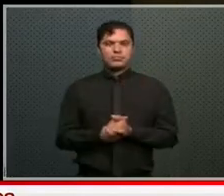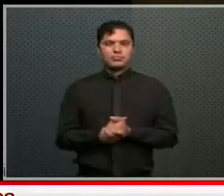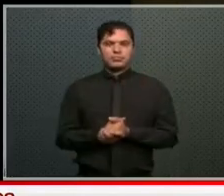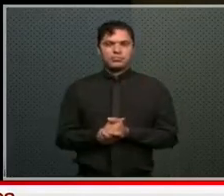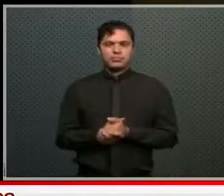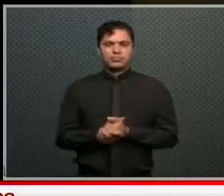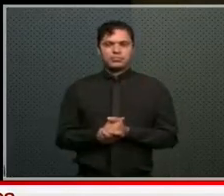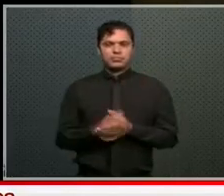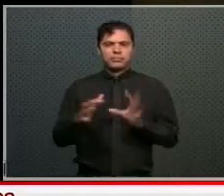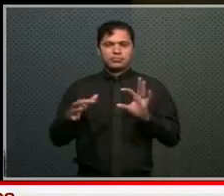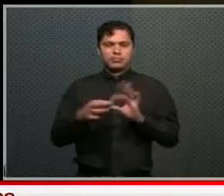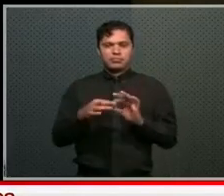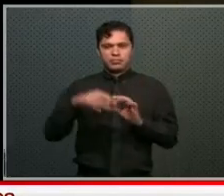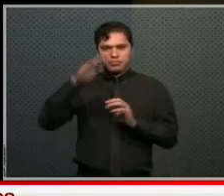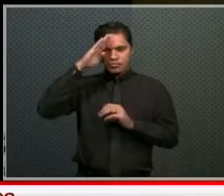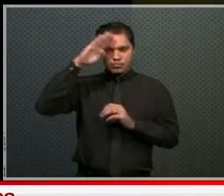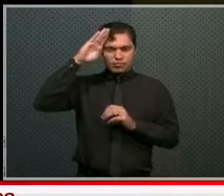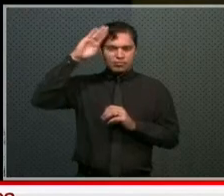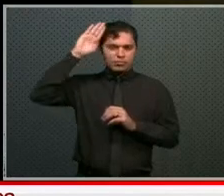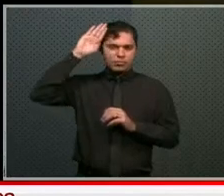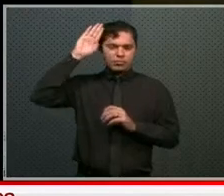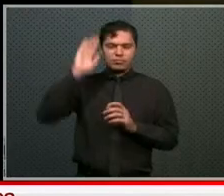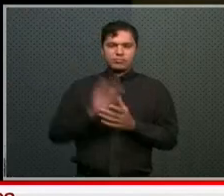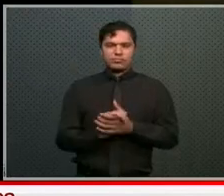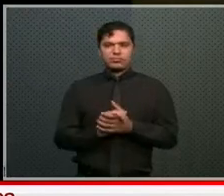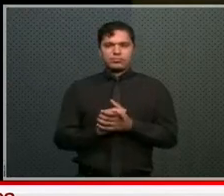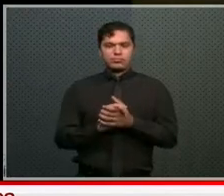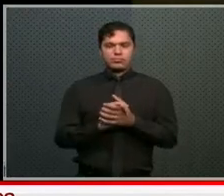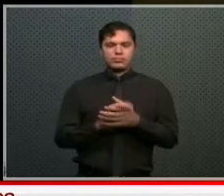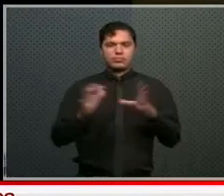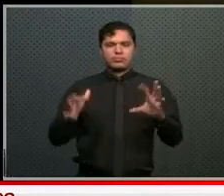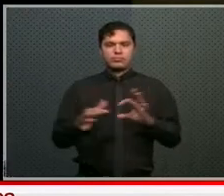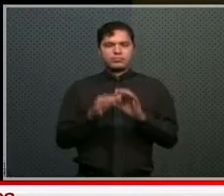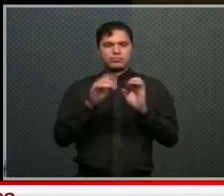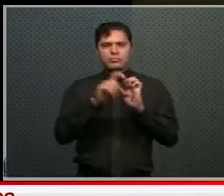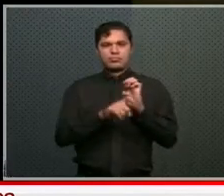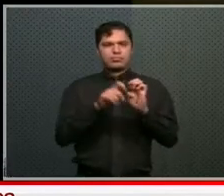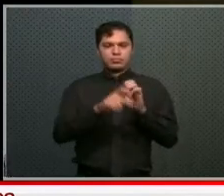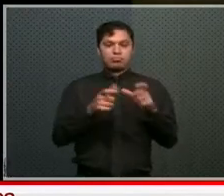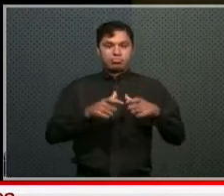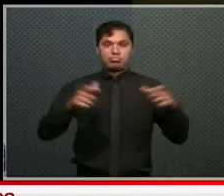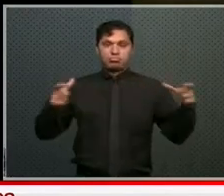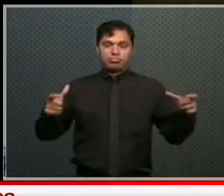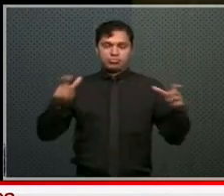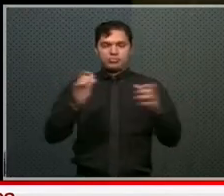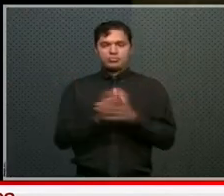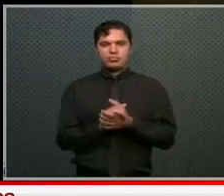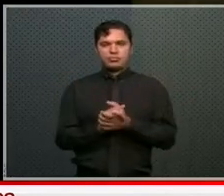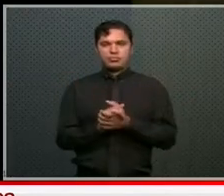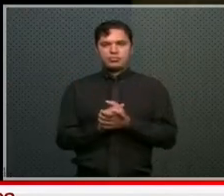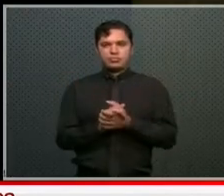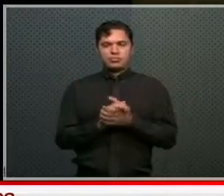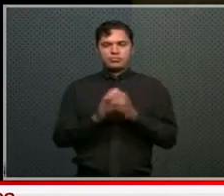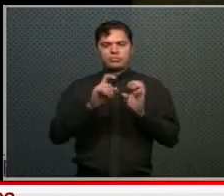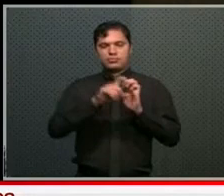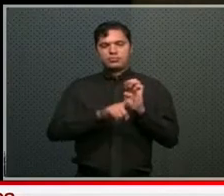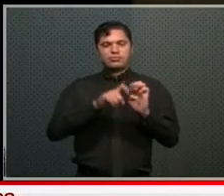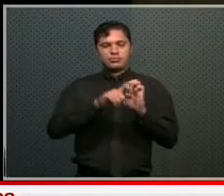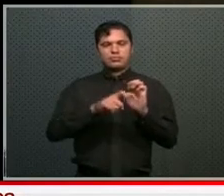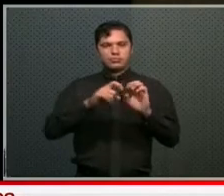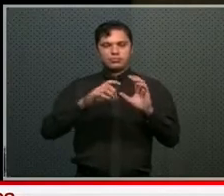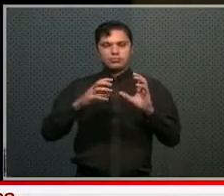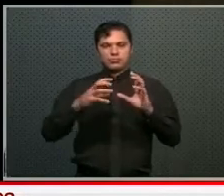parceiro da academia parceiro da Embrapa de grande porte parceiros internacionais